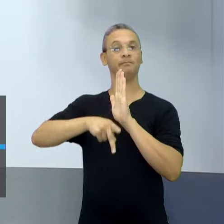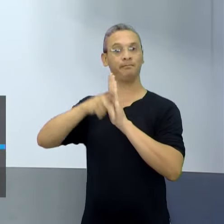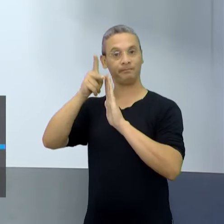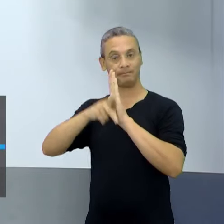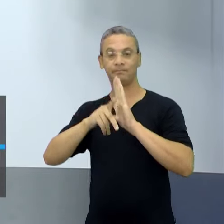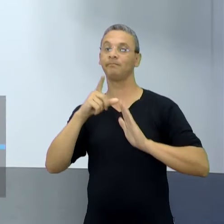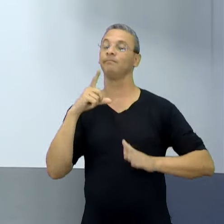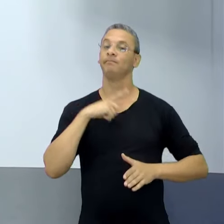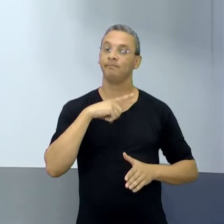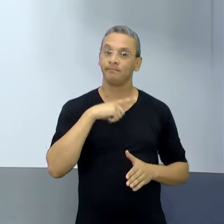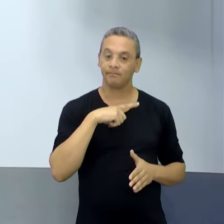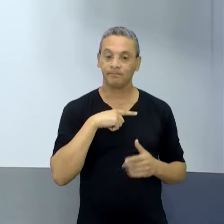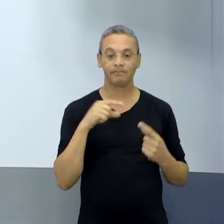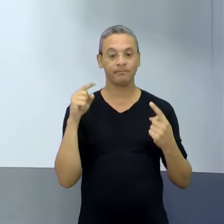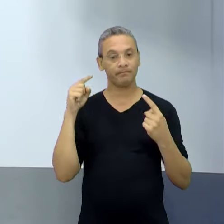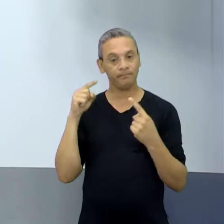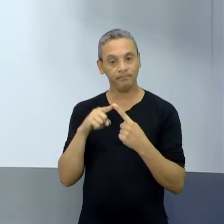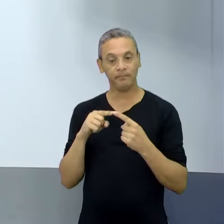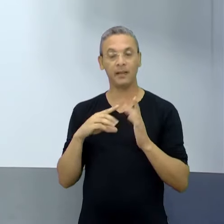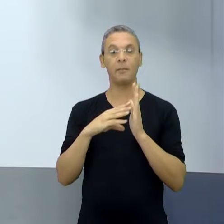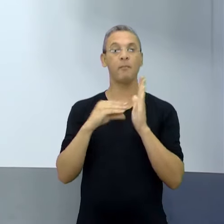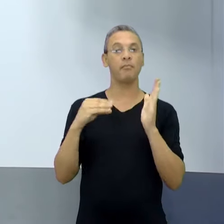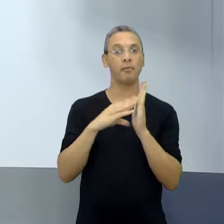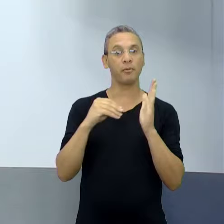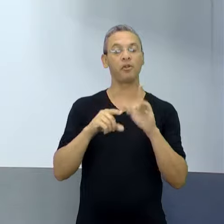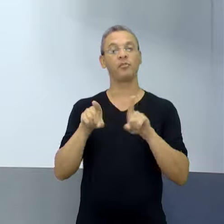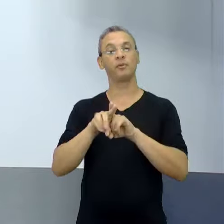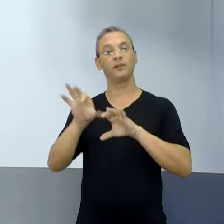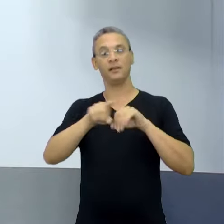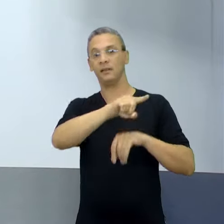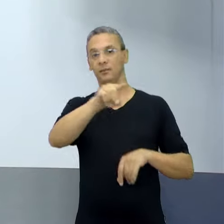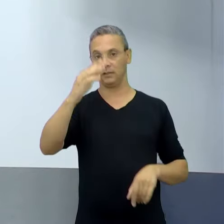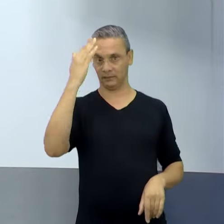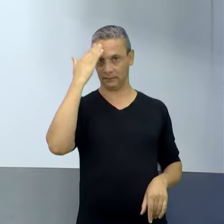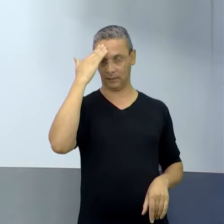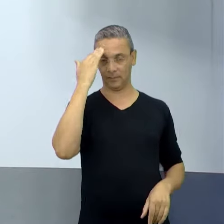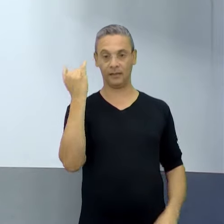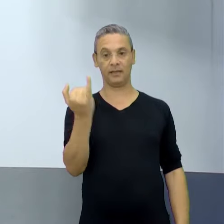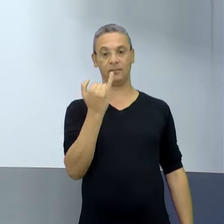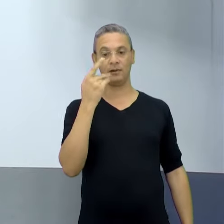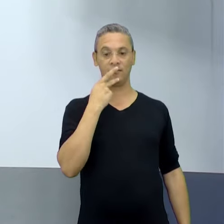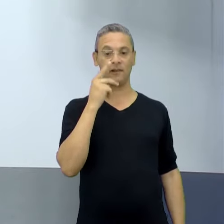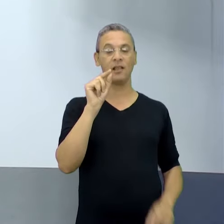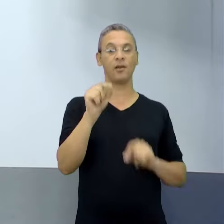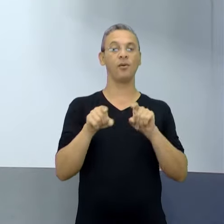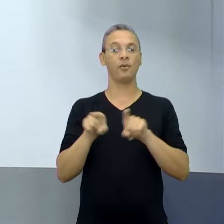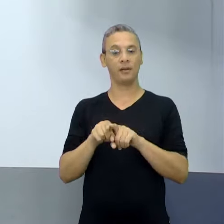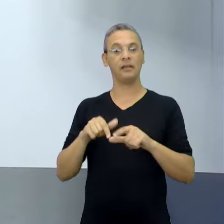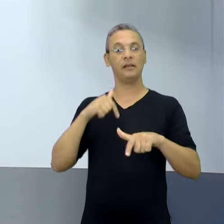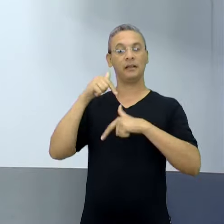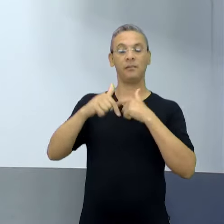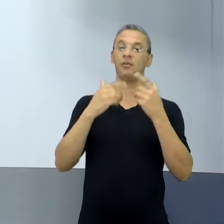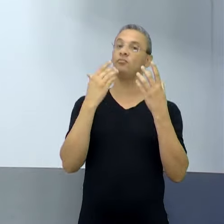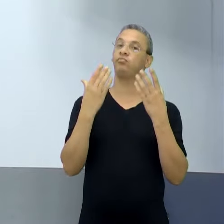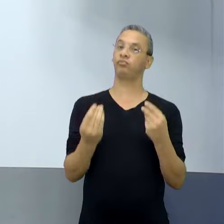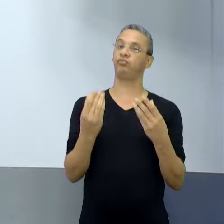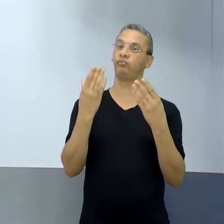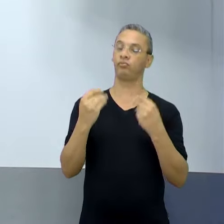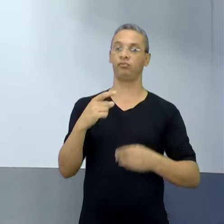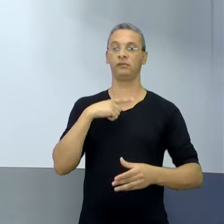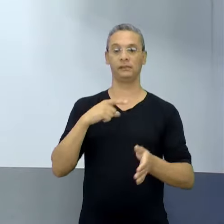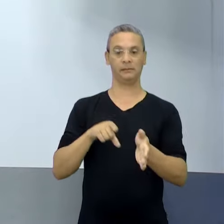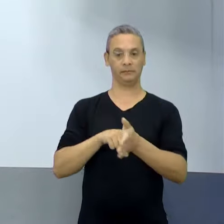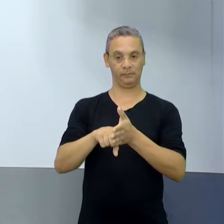grande protótipo, e é preciso que você saiba do que a gente está falando, né? Então tem muito trabalho, tem muita pesquisa para